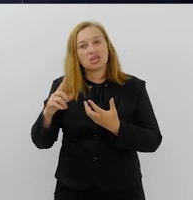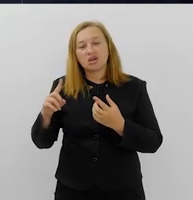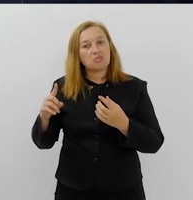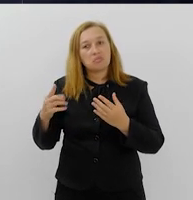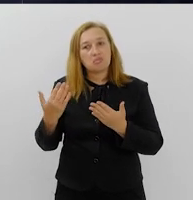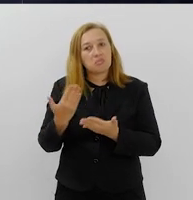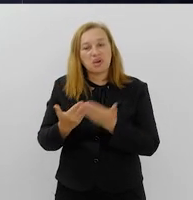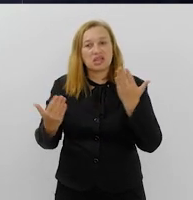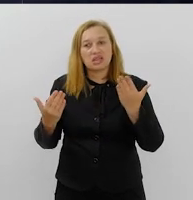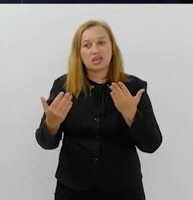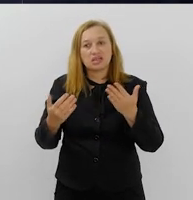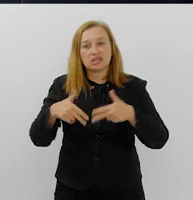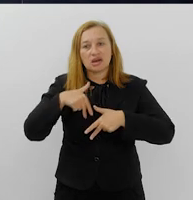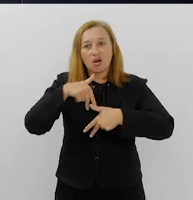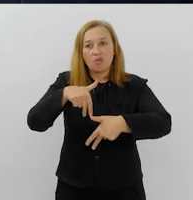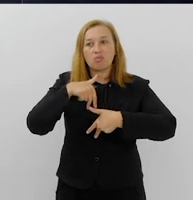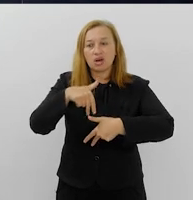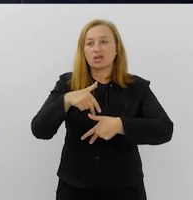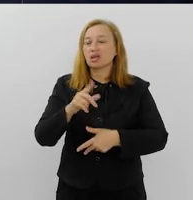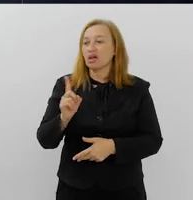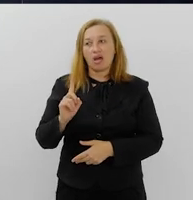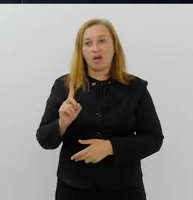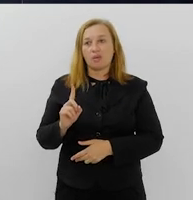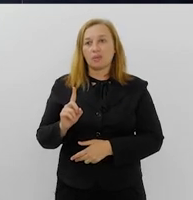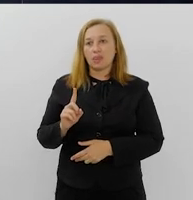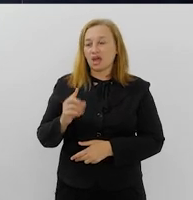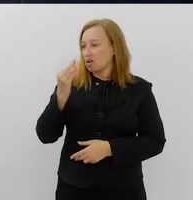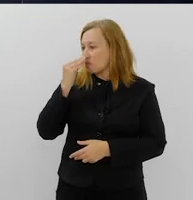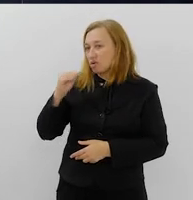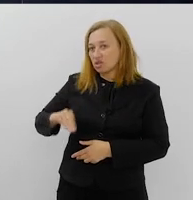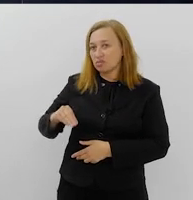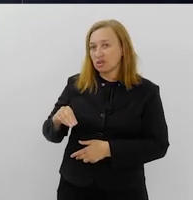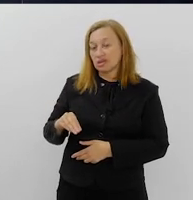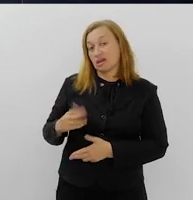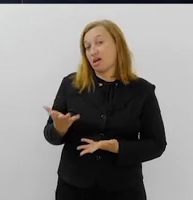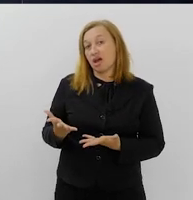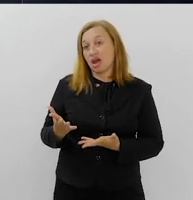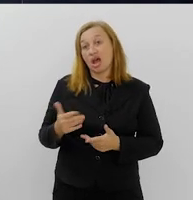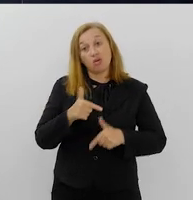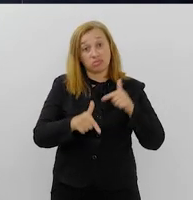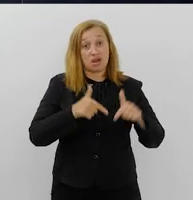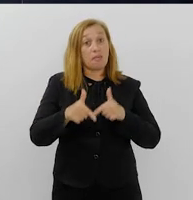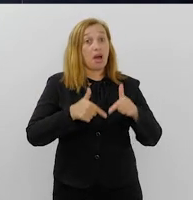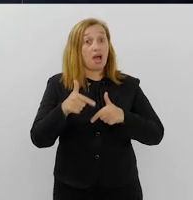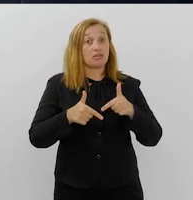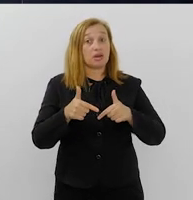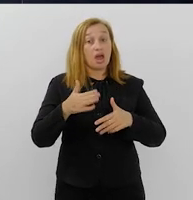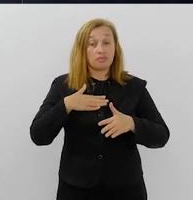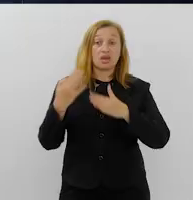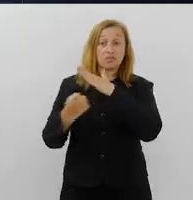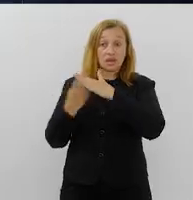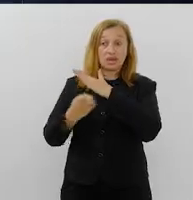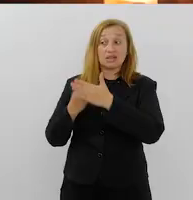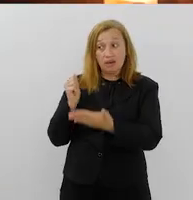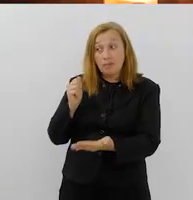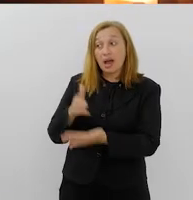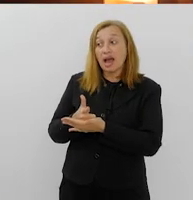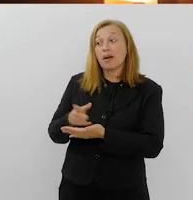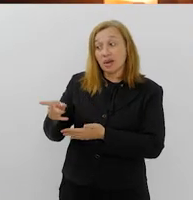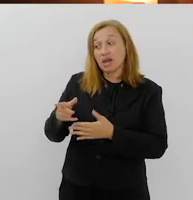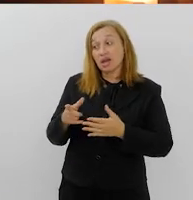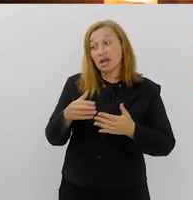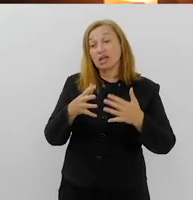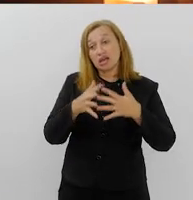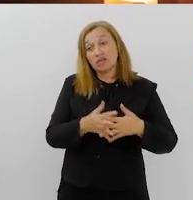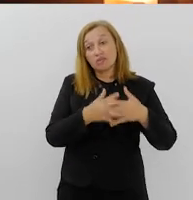isso não pode se negar, porque é um trabalho, ele vai ganhar para aquilo ali, a minha empresa vai pagar ele para fazer aquilo ali, e ele vai fazer o trabalho